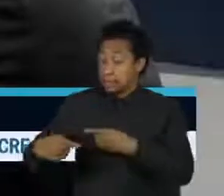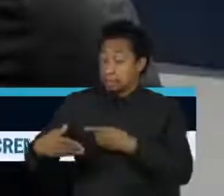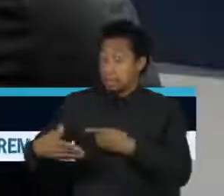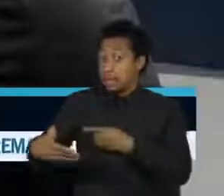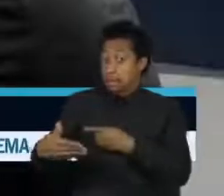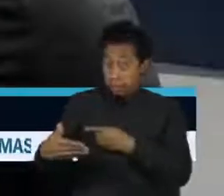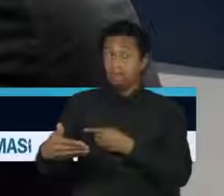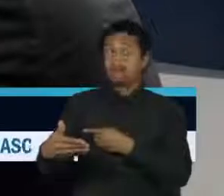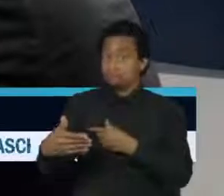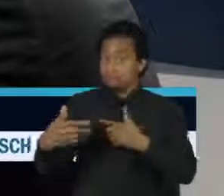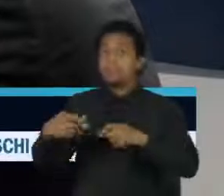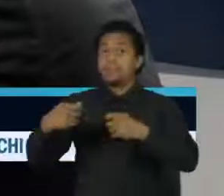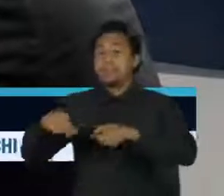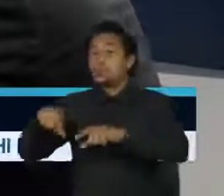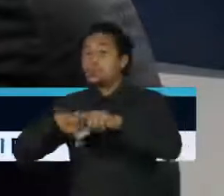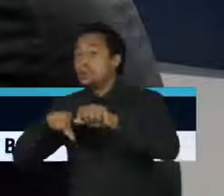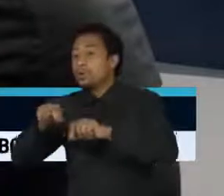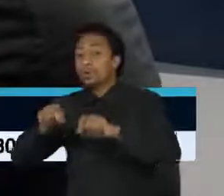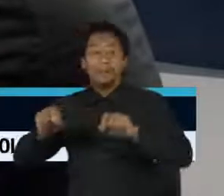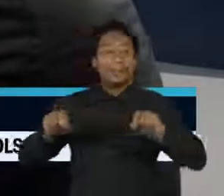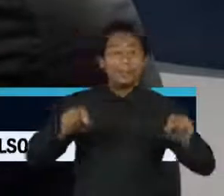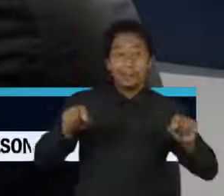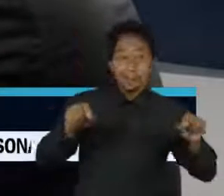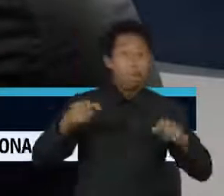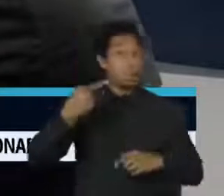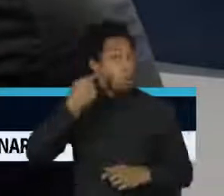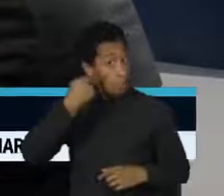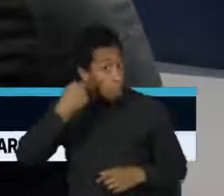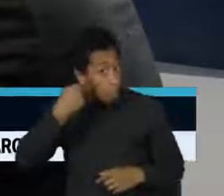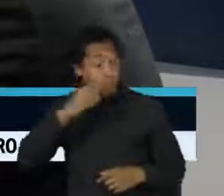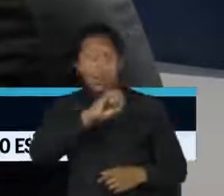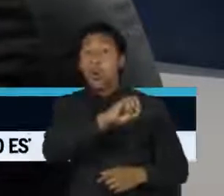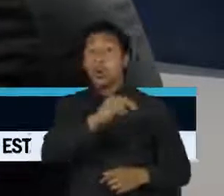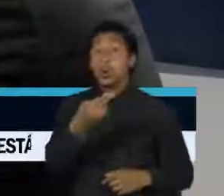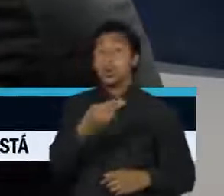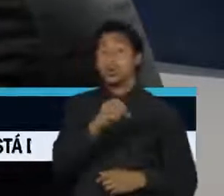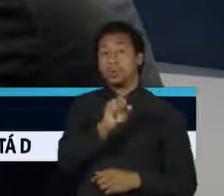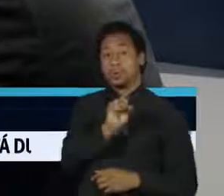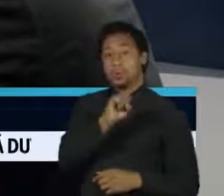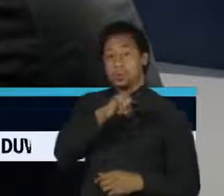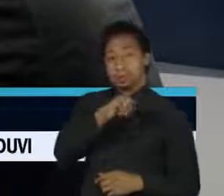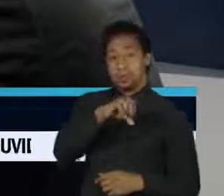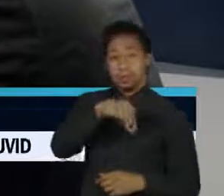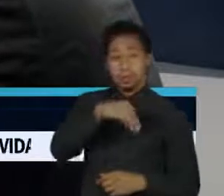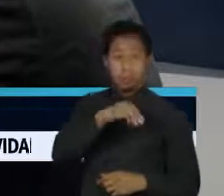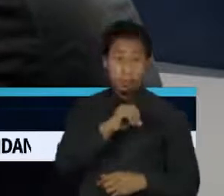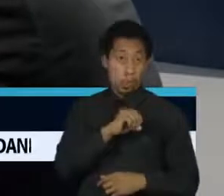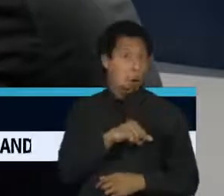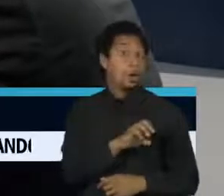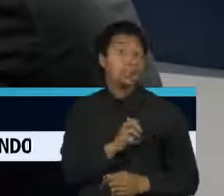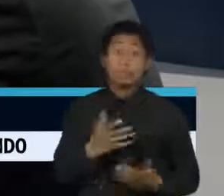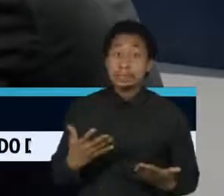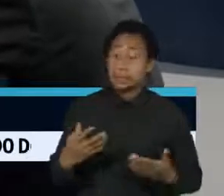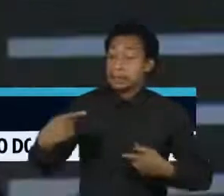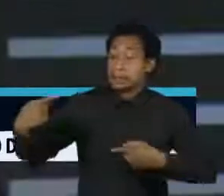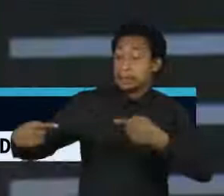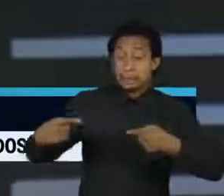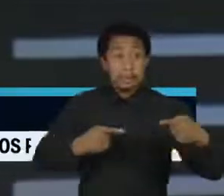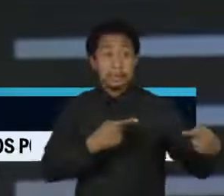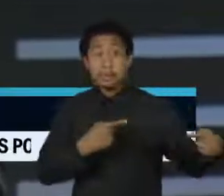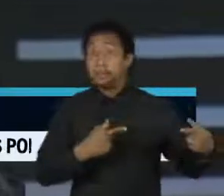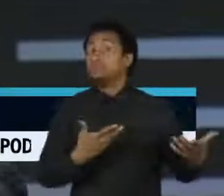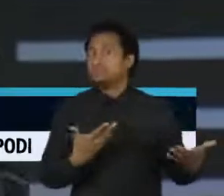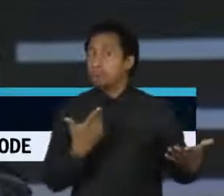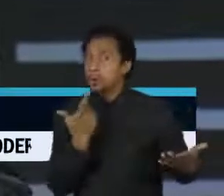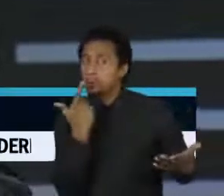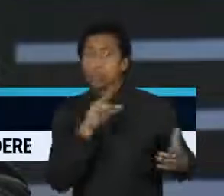tanto para Dória quanto para Simone tebet né os pré-candidatos vão conseguir vencer a resistência de seus partidos scenes